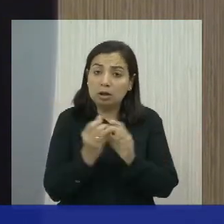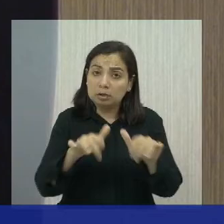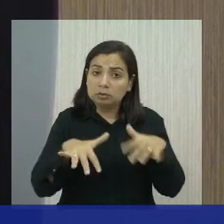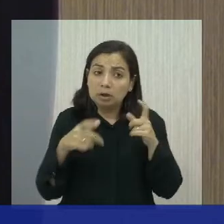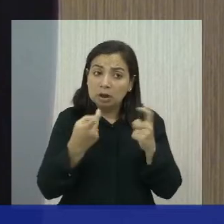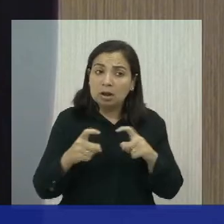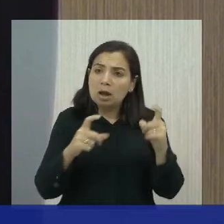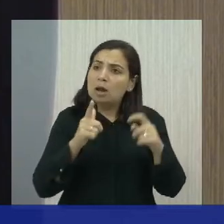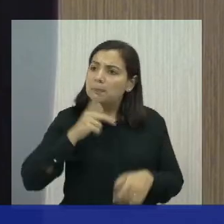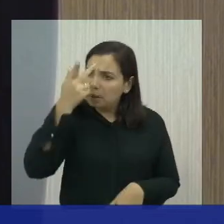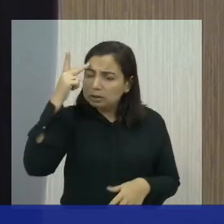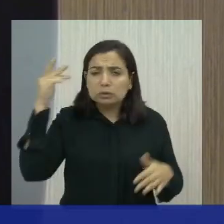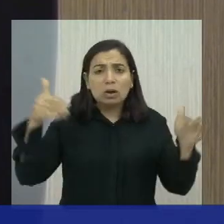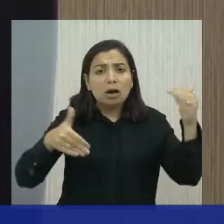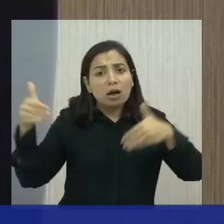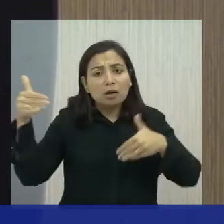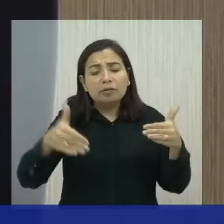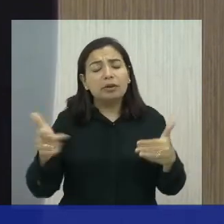pública, né, e última.